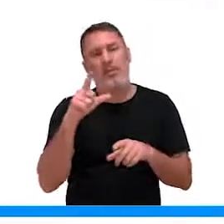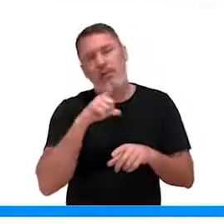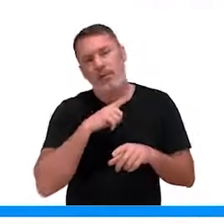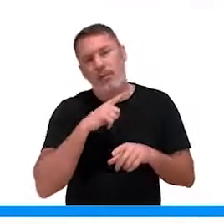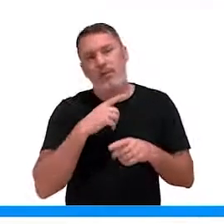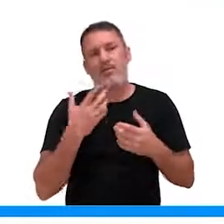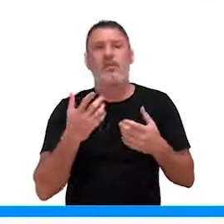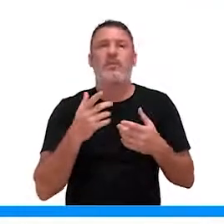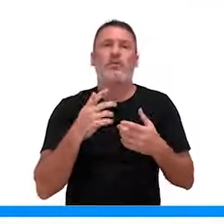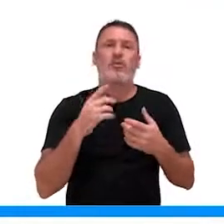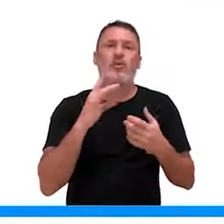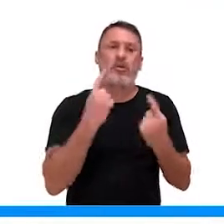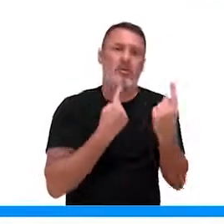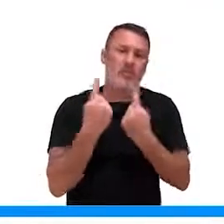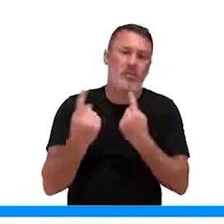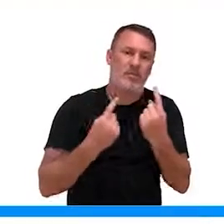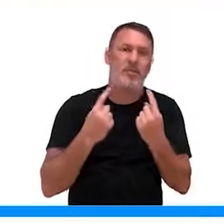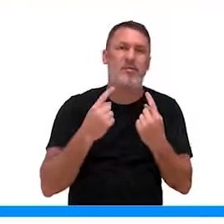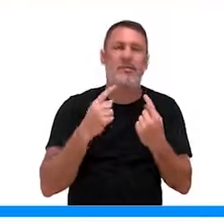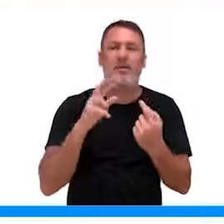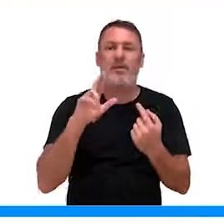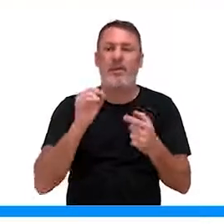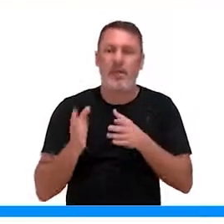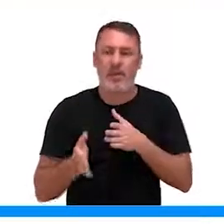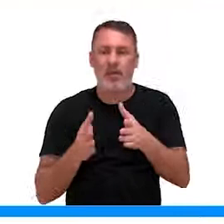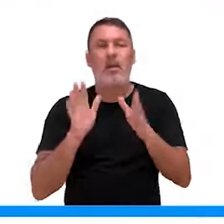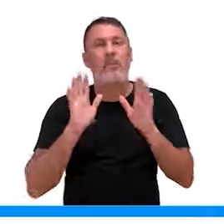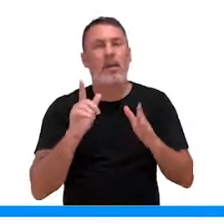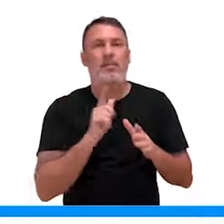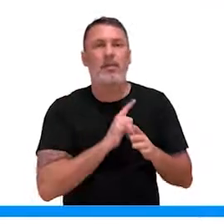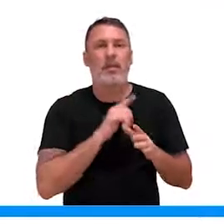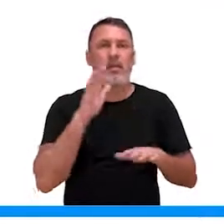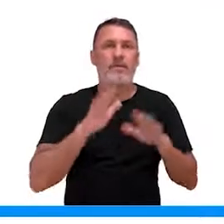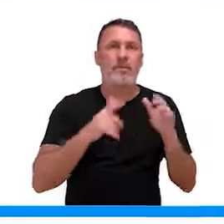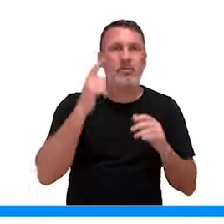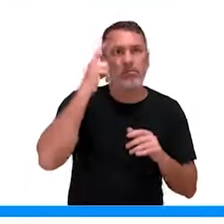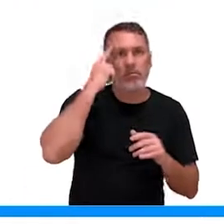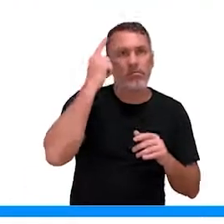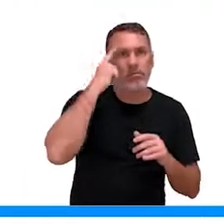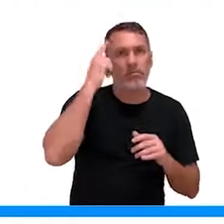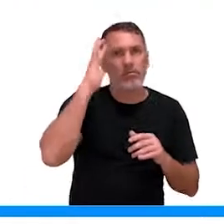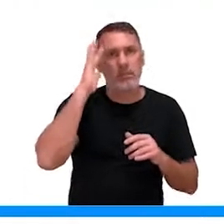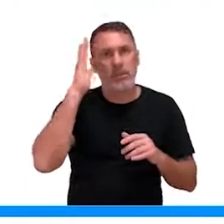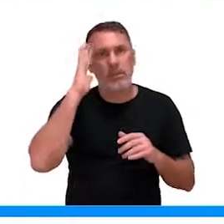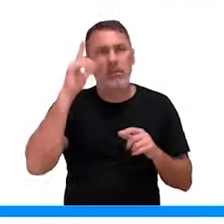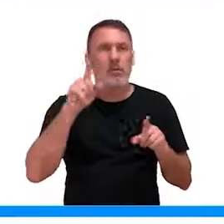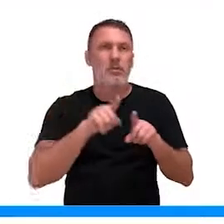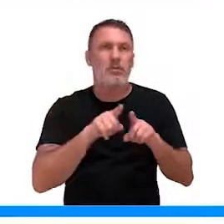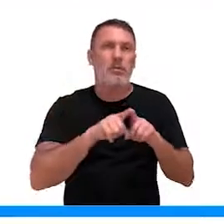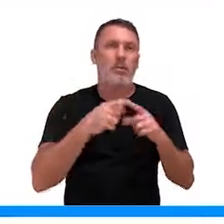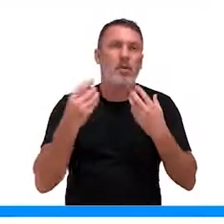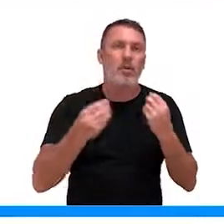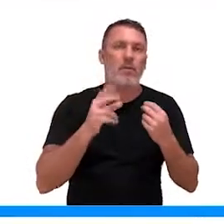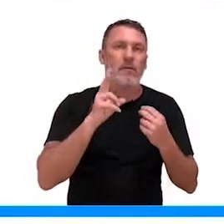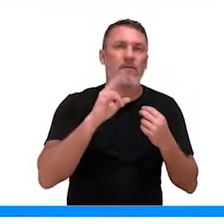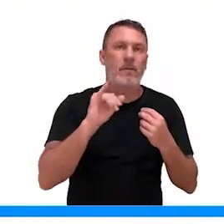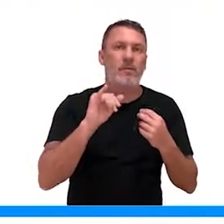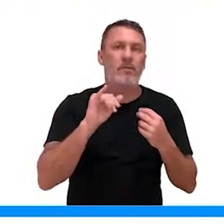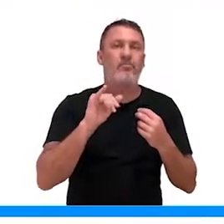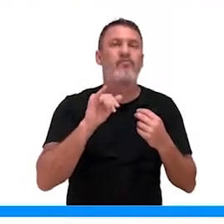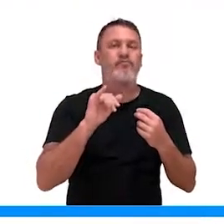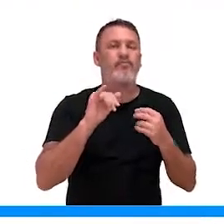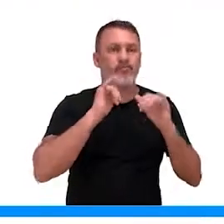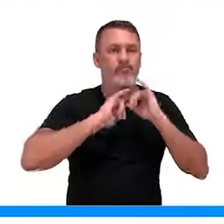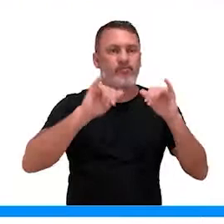por hidrovias, mas por rodovias, mas fica aquela atenção e a chamada, tá, para a necessidade